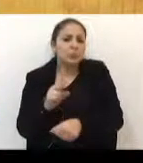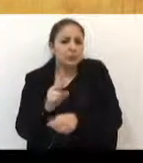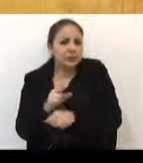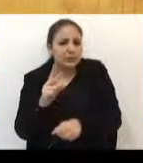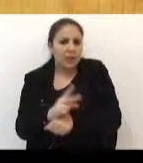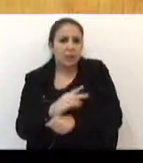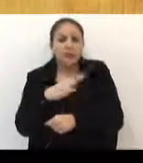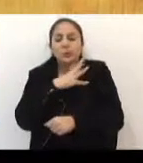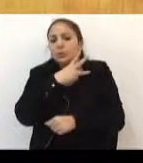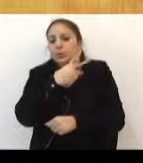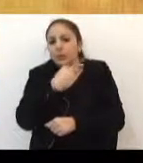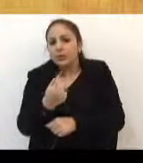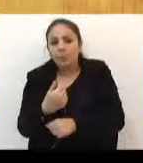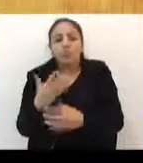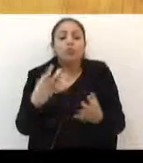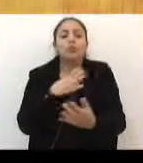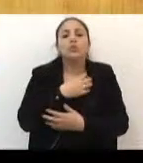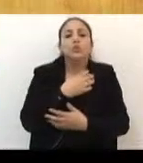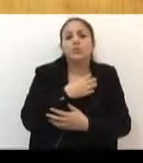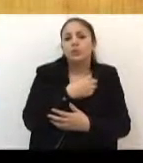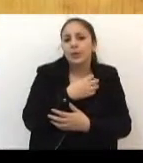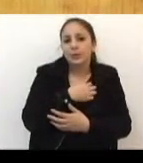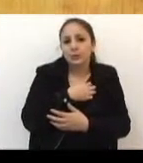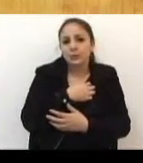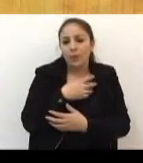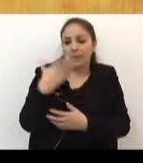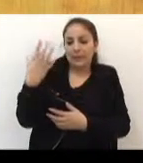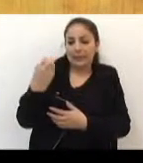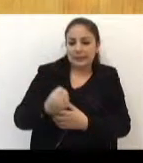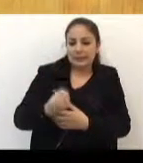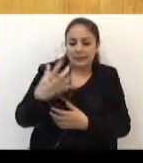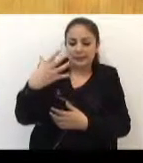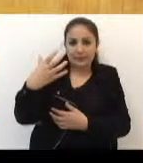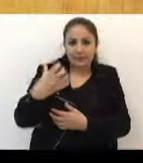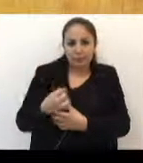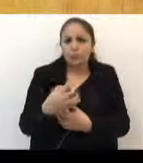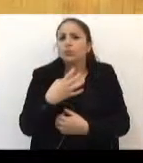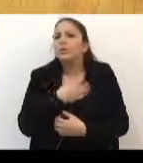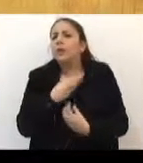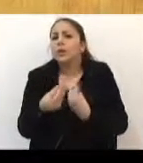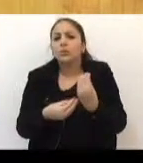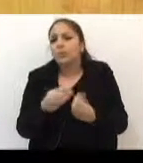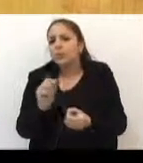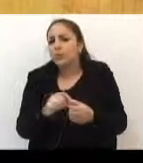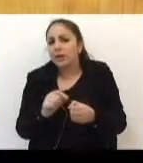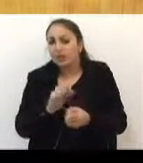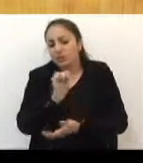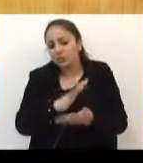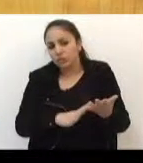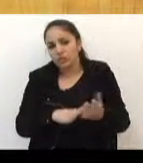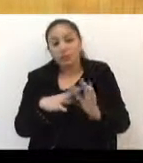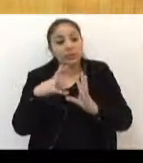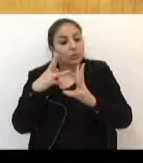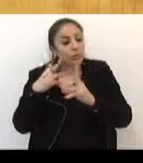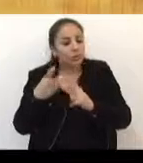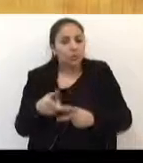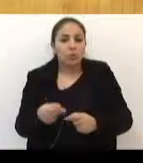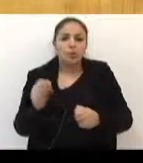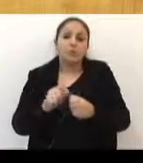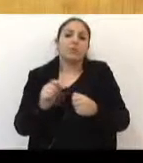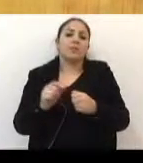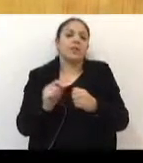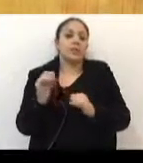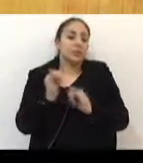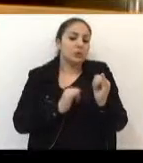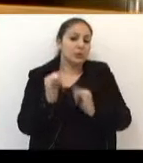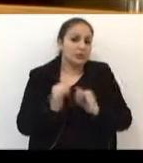com o tirar leite ou enfim a atividade manual, e hoje ela toda mecanizada e